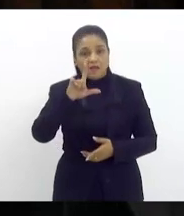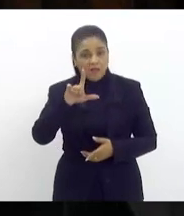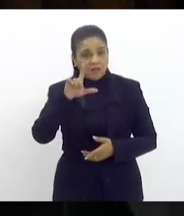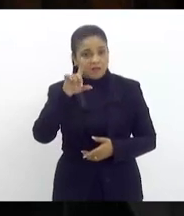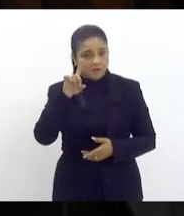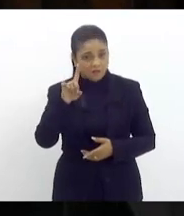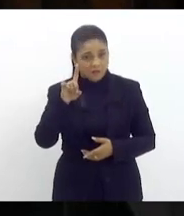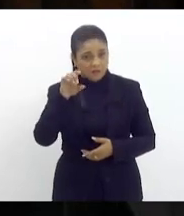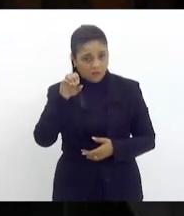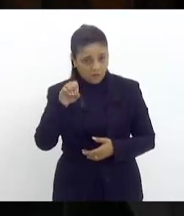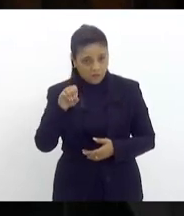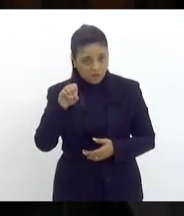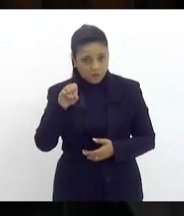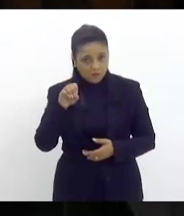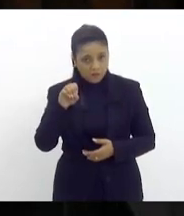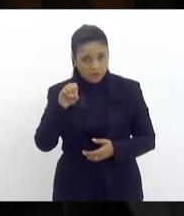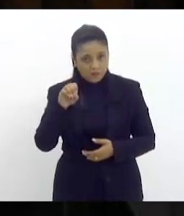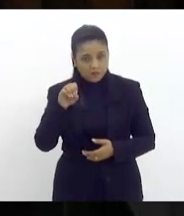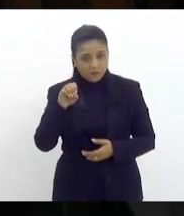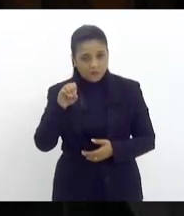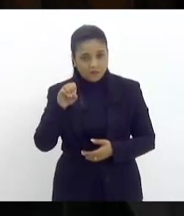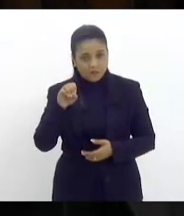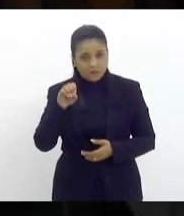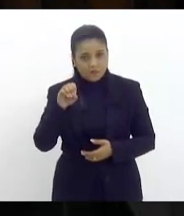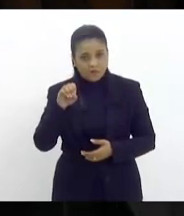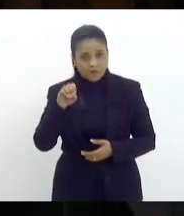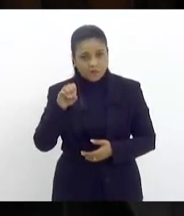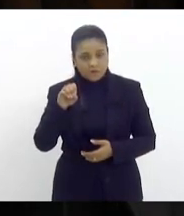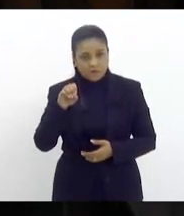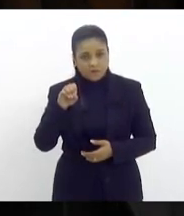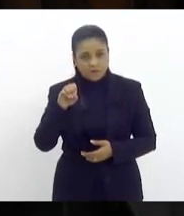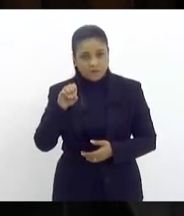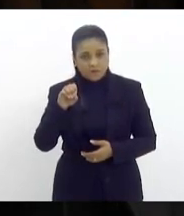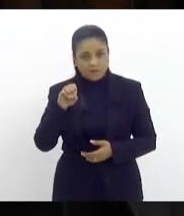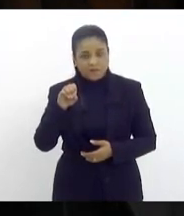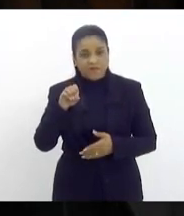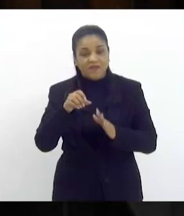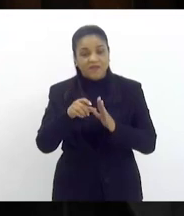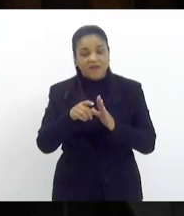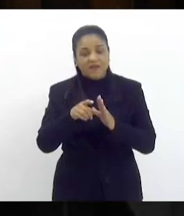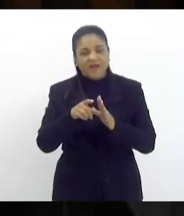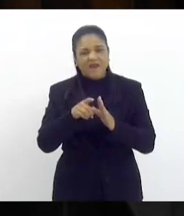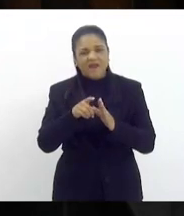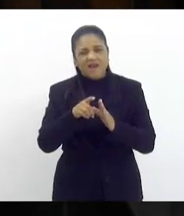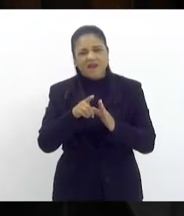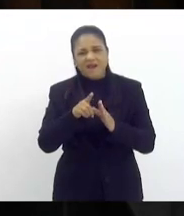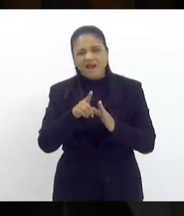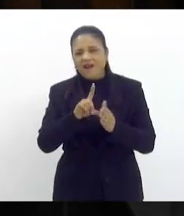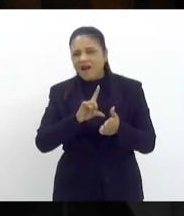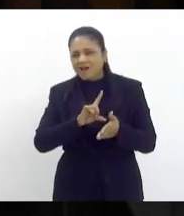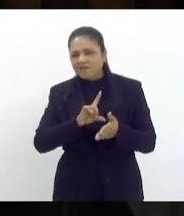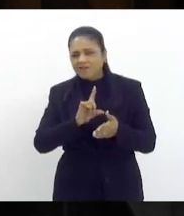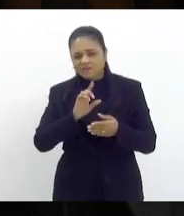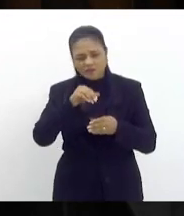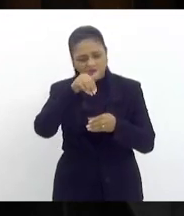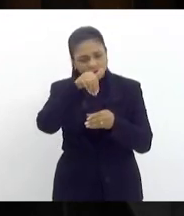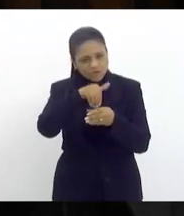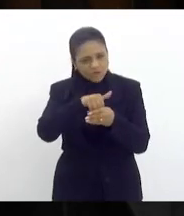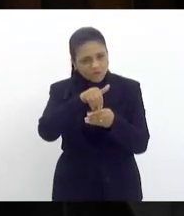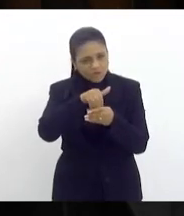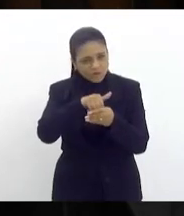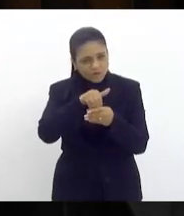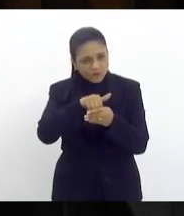quase na véspera da votação